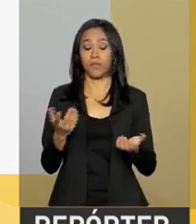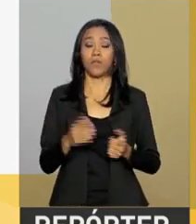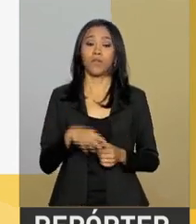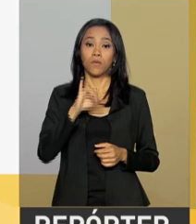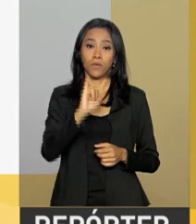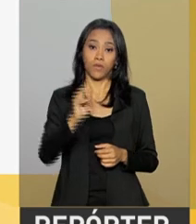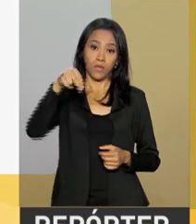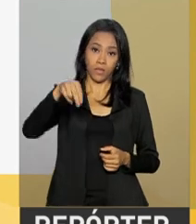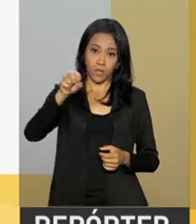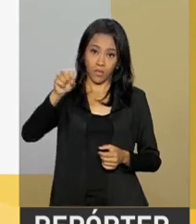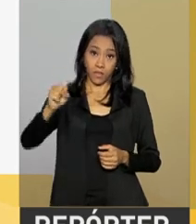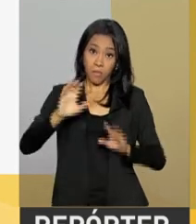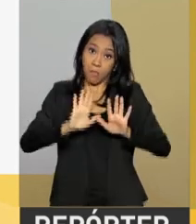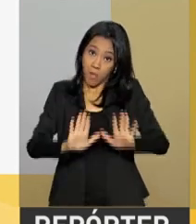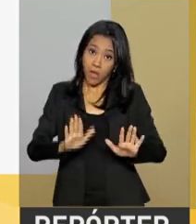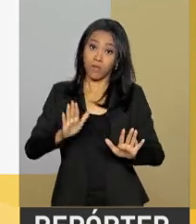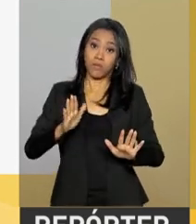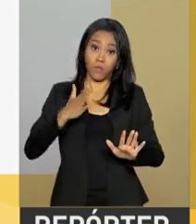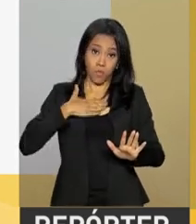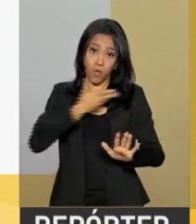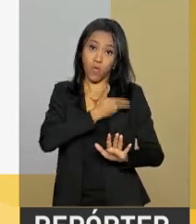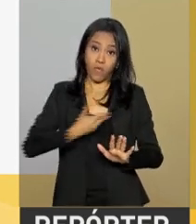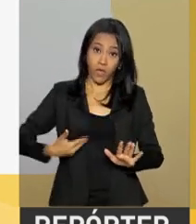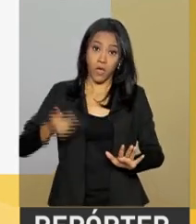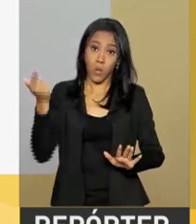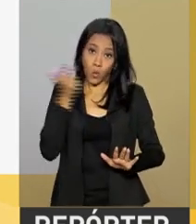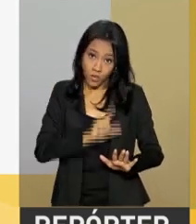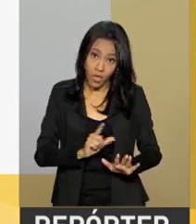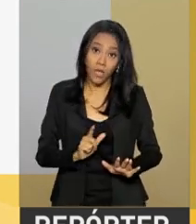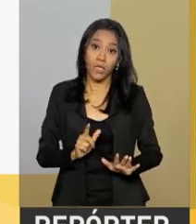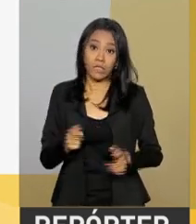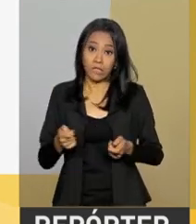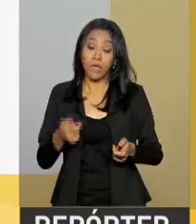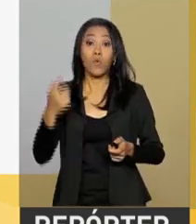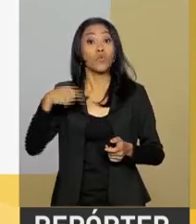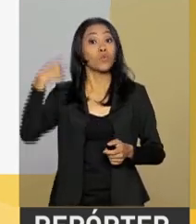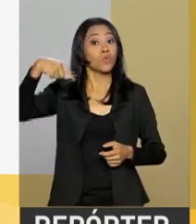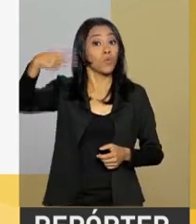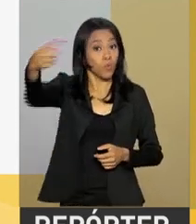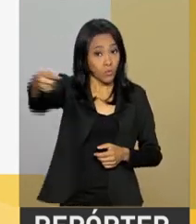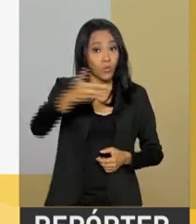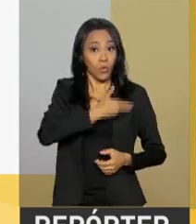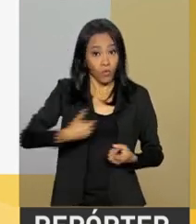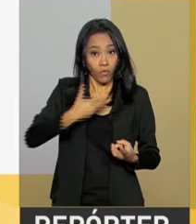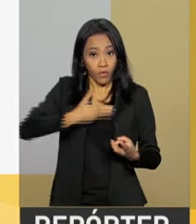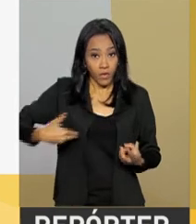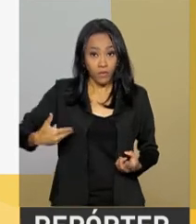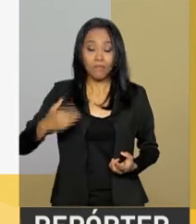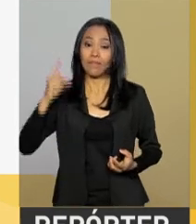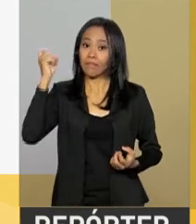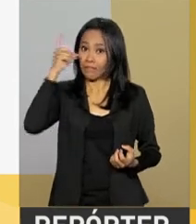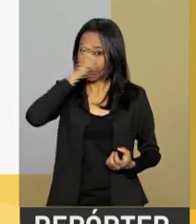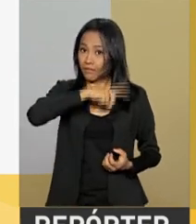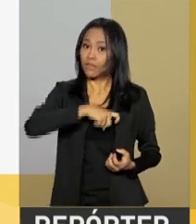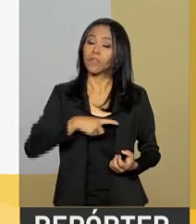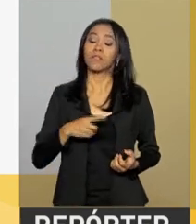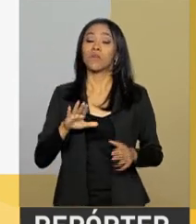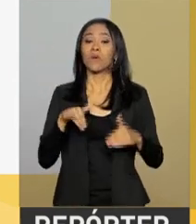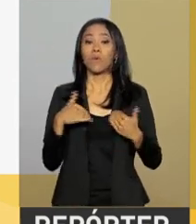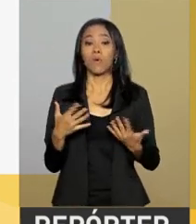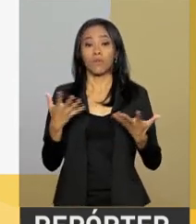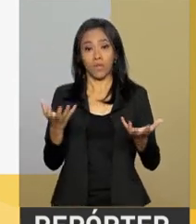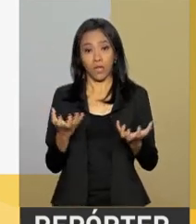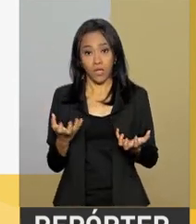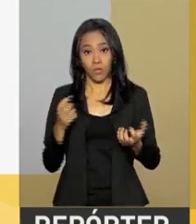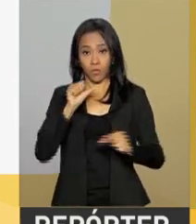neste ano mas o meu governo aguenta o que não vai aguentar são os próximos anos ou seja quando nós fazemos queremos fazer reforma